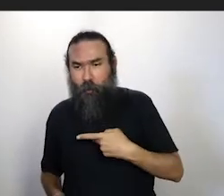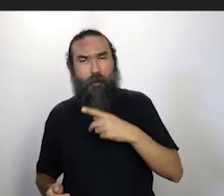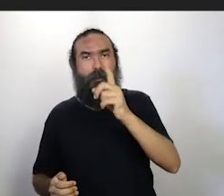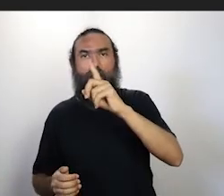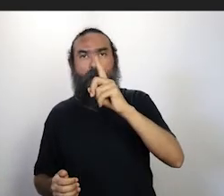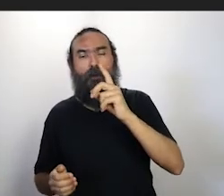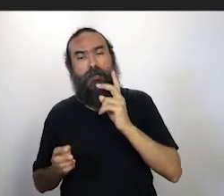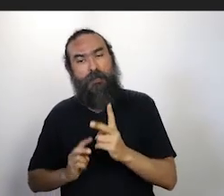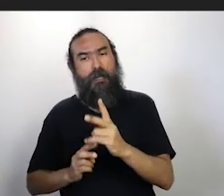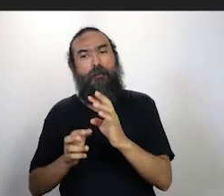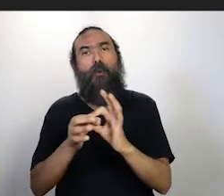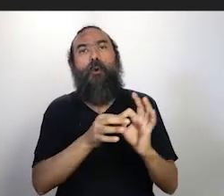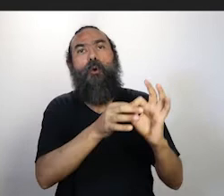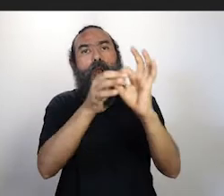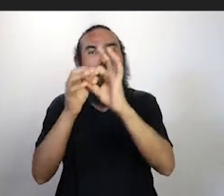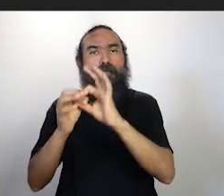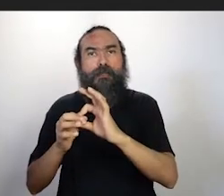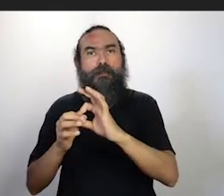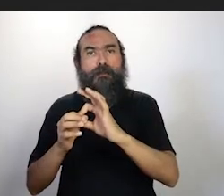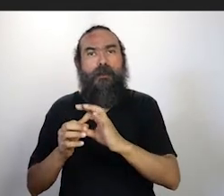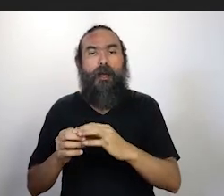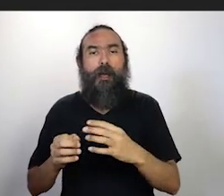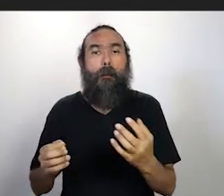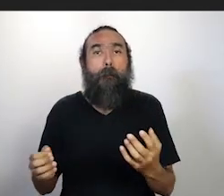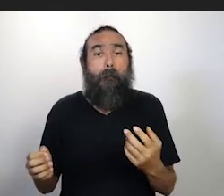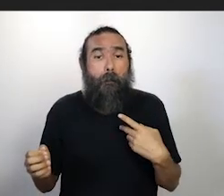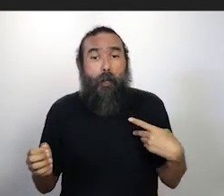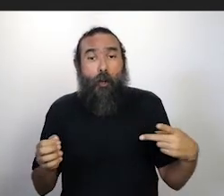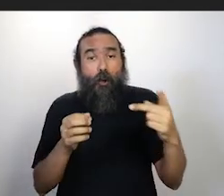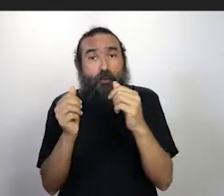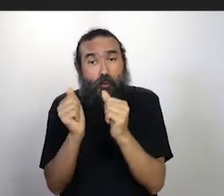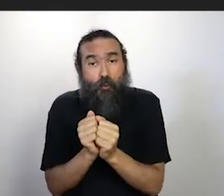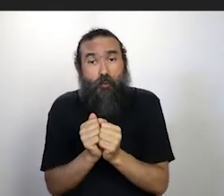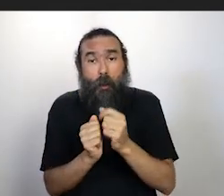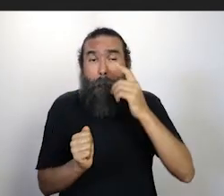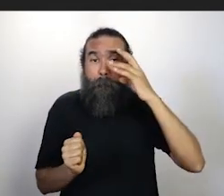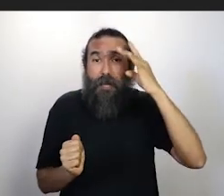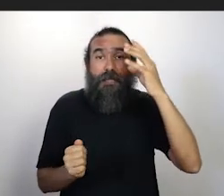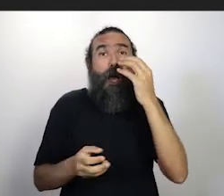momento onde a gente pode tentar pensar uma alternativa coletiva.